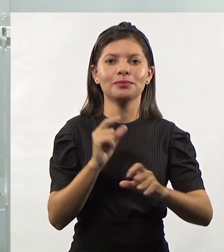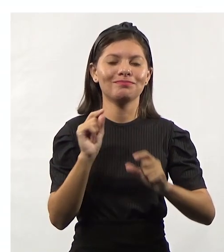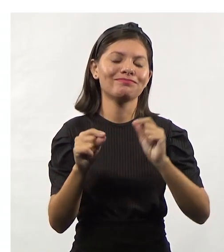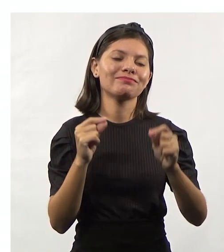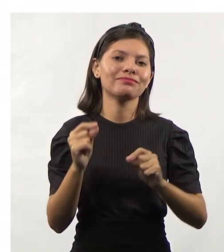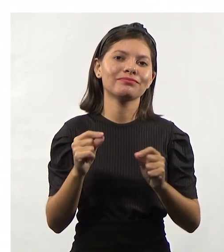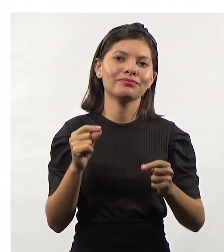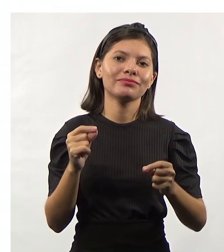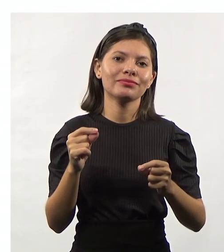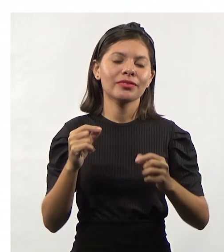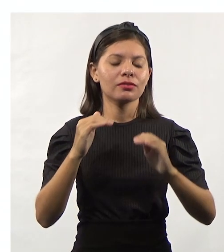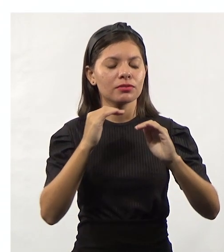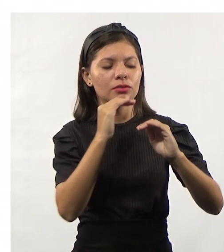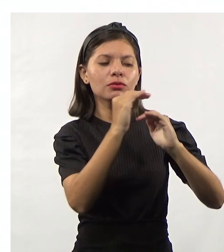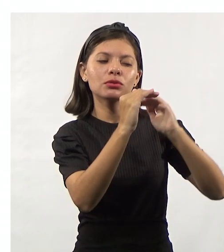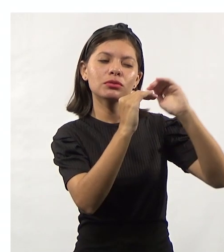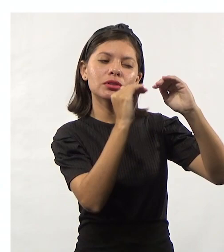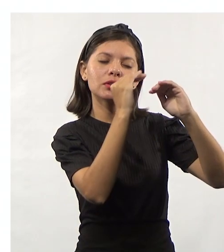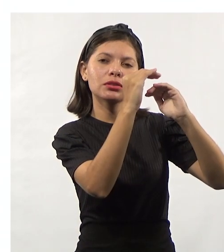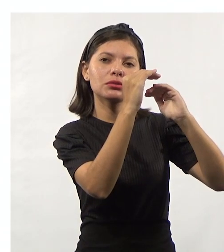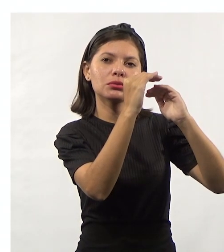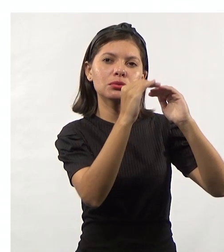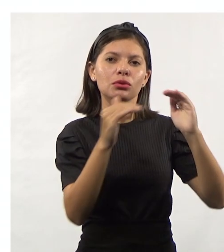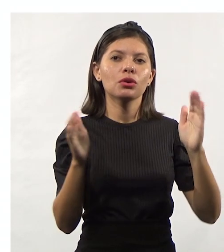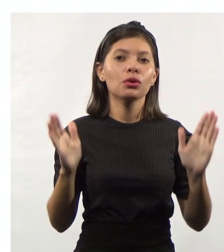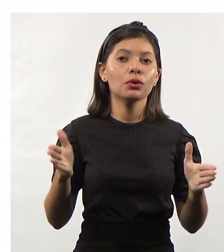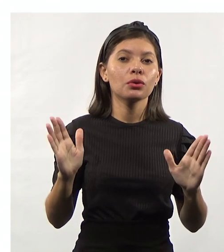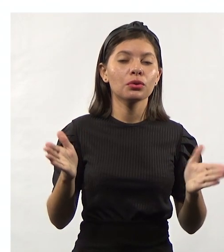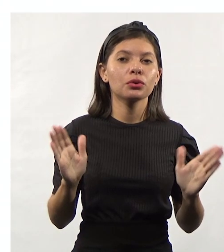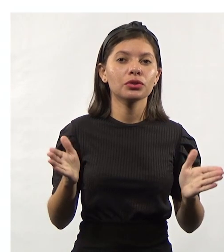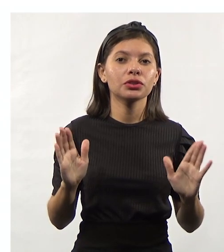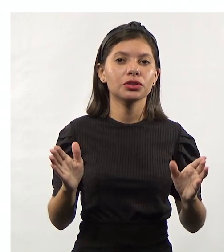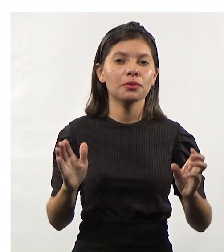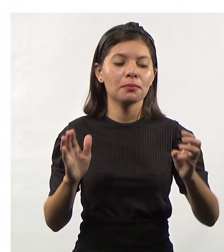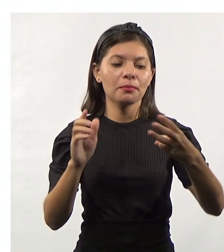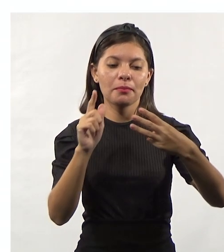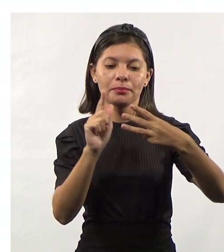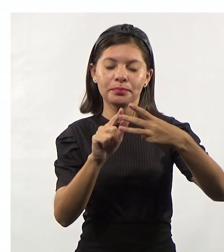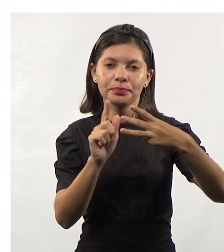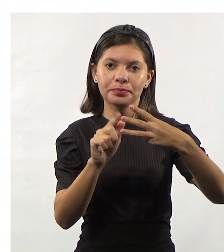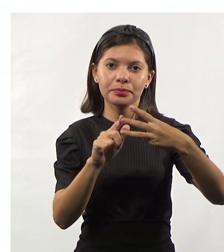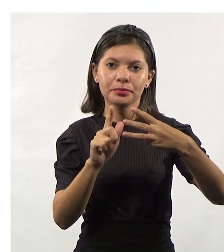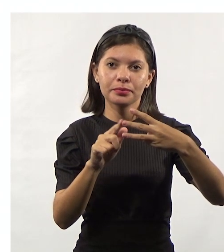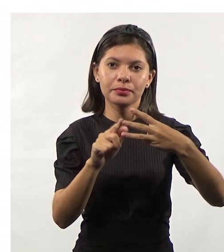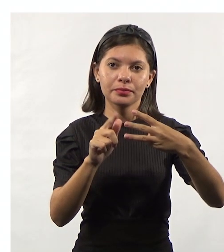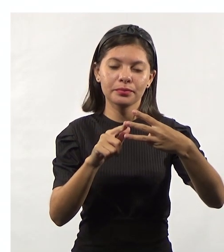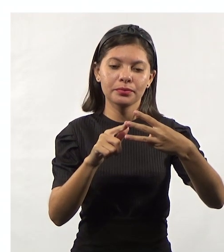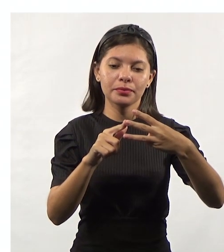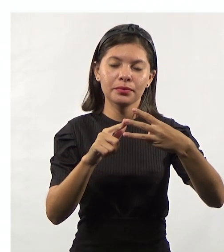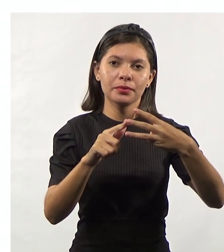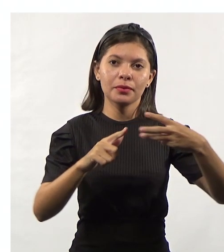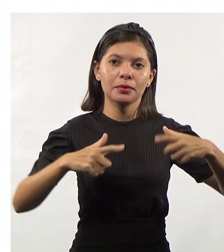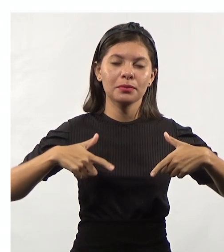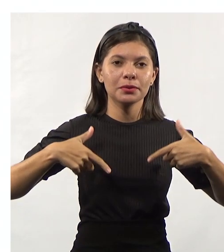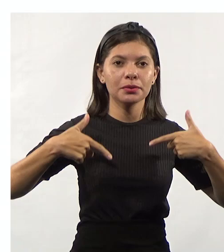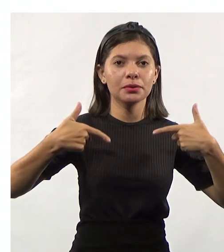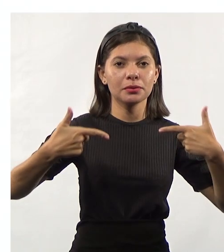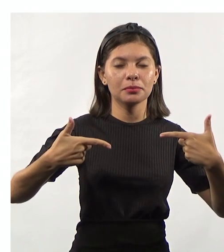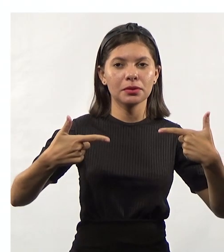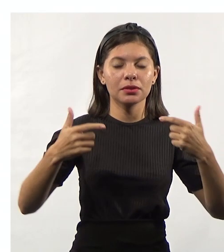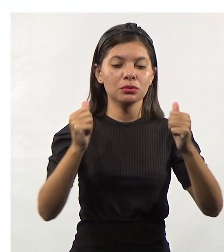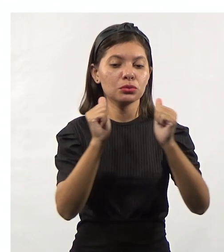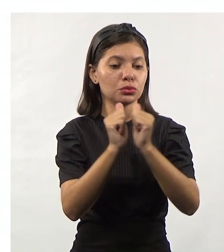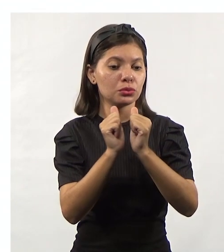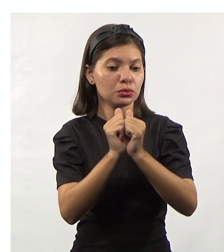Depois, ela foi evoluindo, né? E hoje em dia existem organizações que têm um posicionamento mais assim